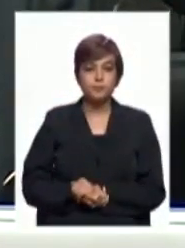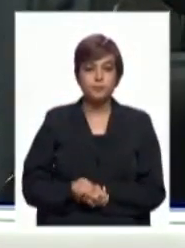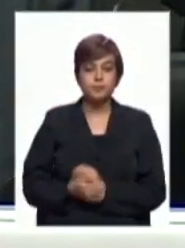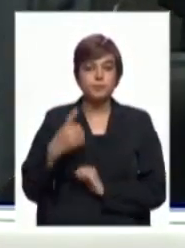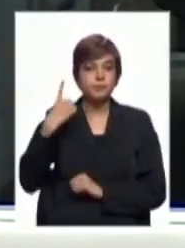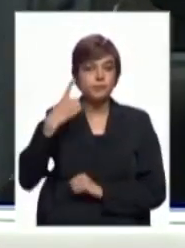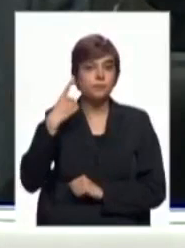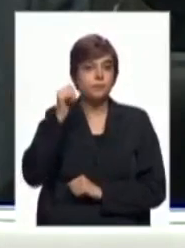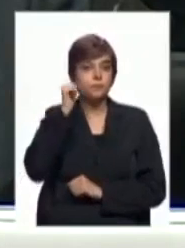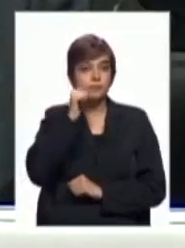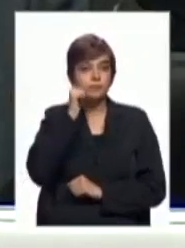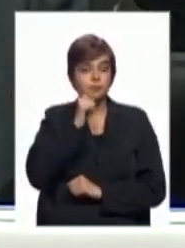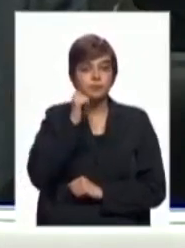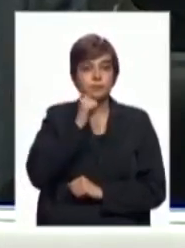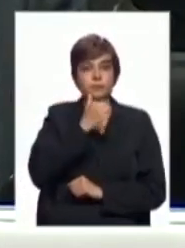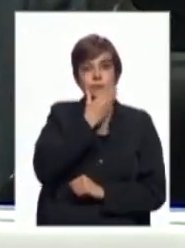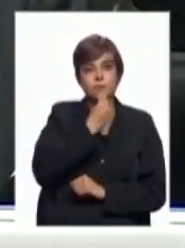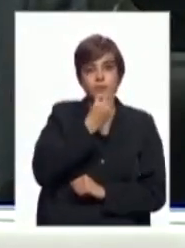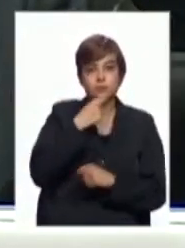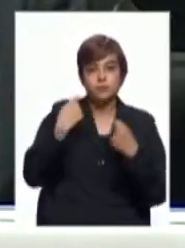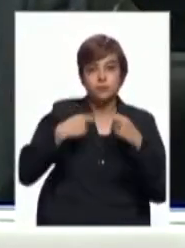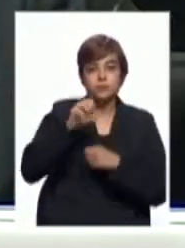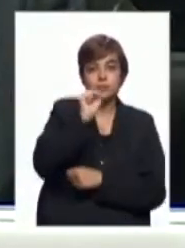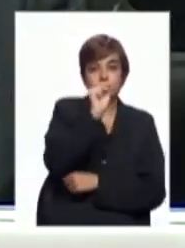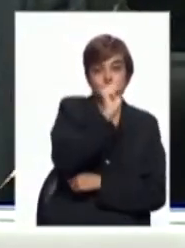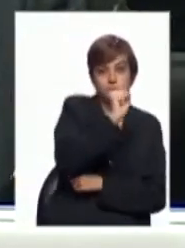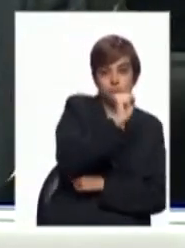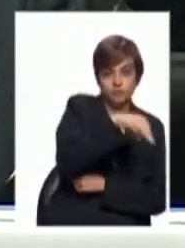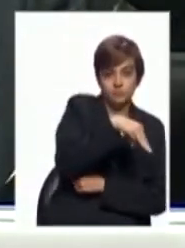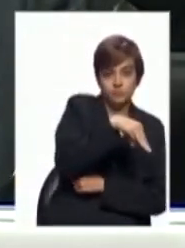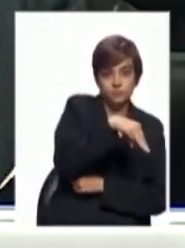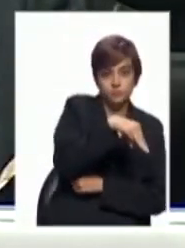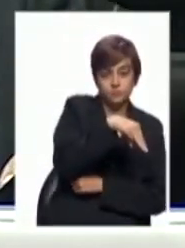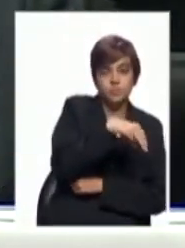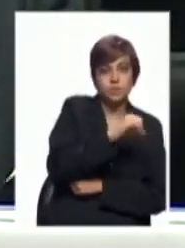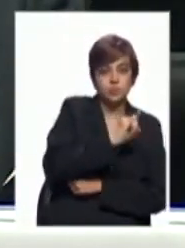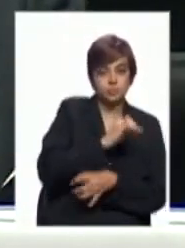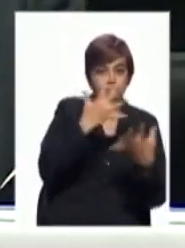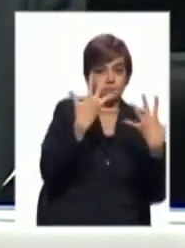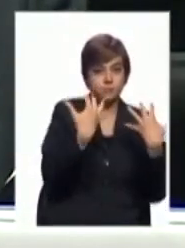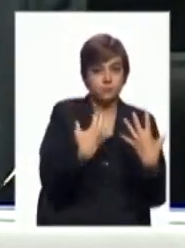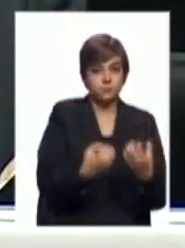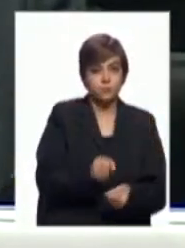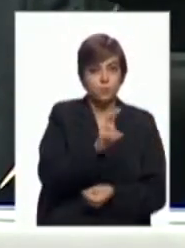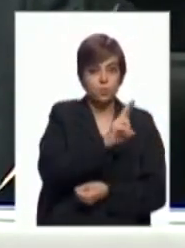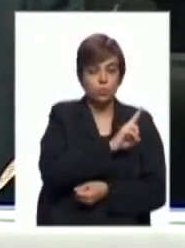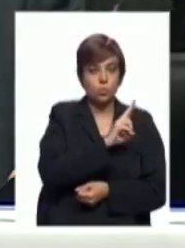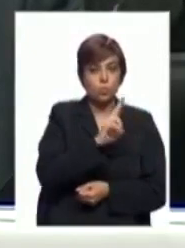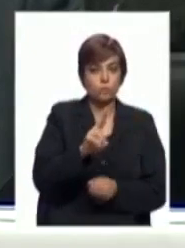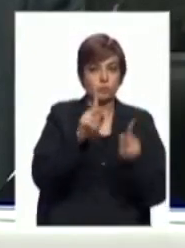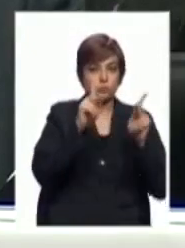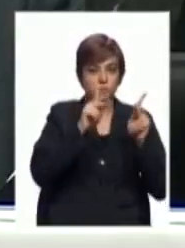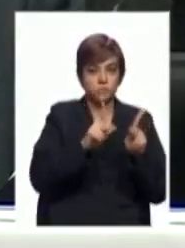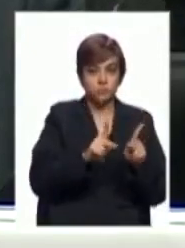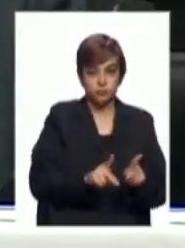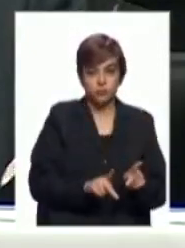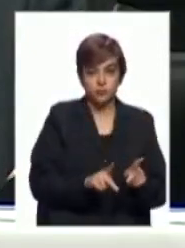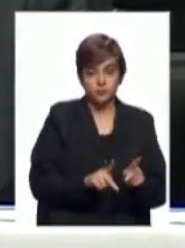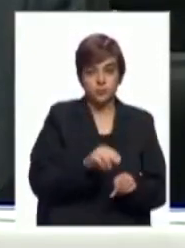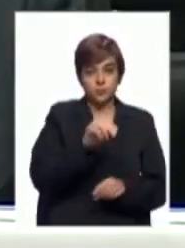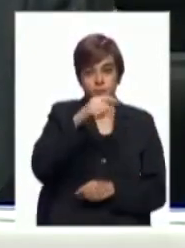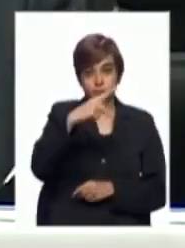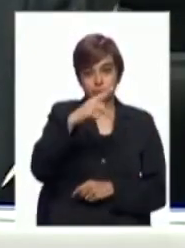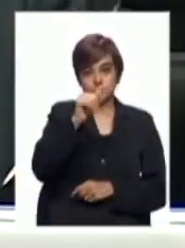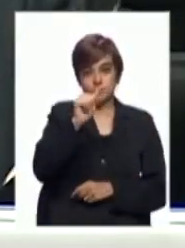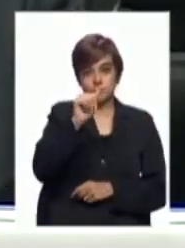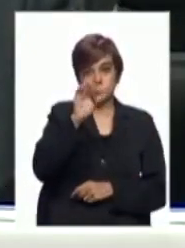e os deputados deverão votar sim para aprovar o nome do candidato Agostinho Patrus ao